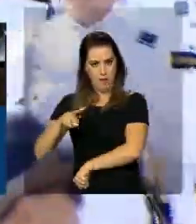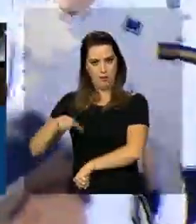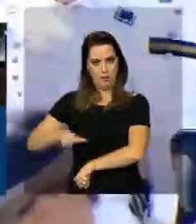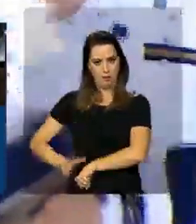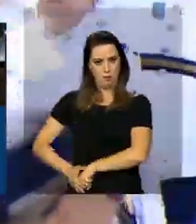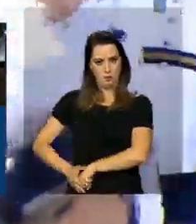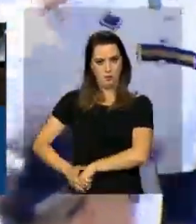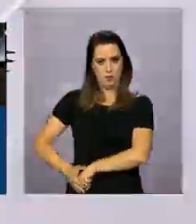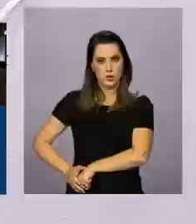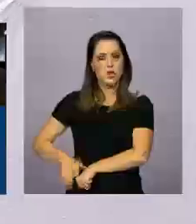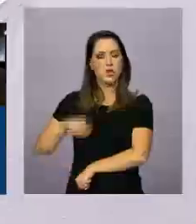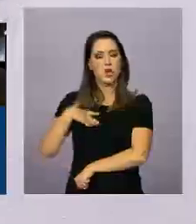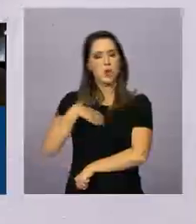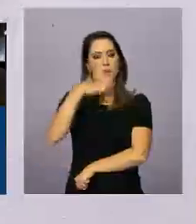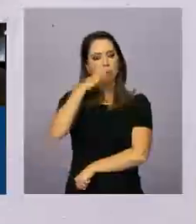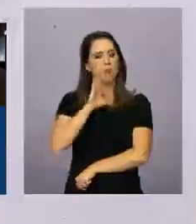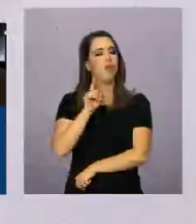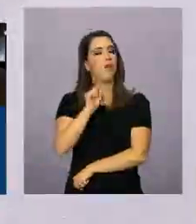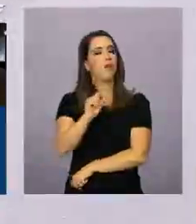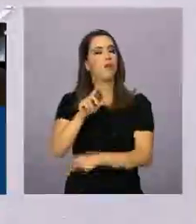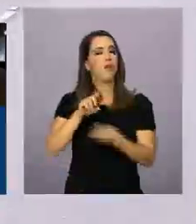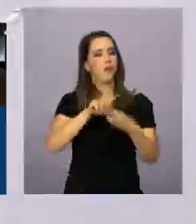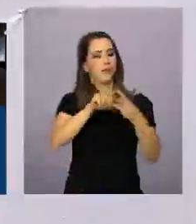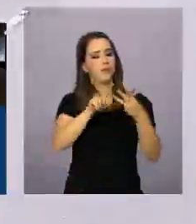lealdade, dever e pátria, né? Então,